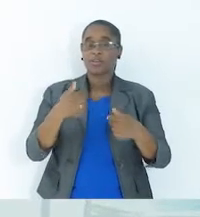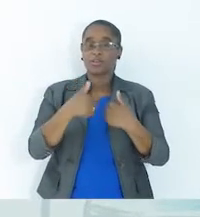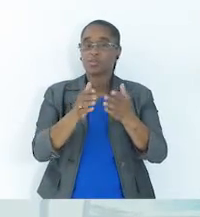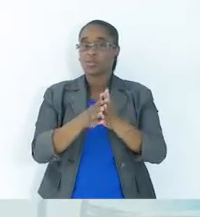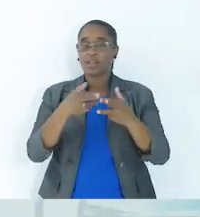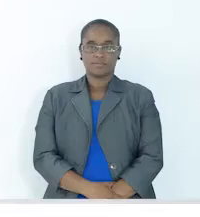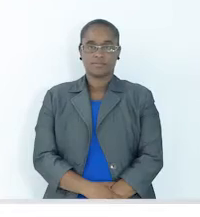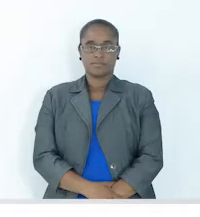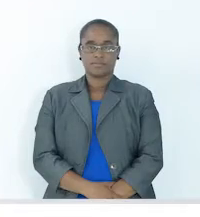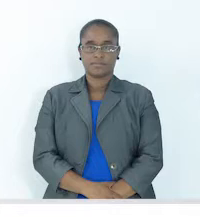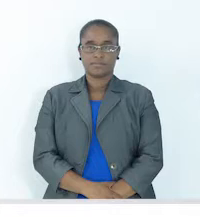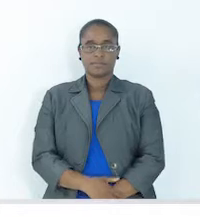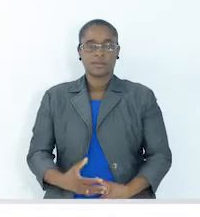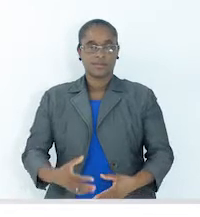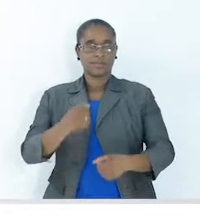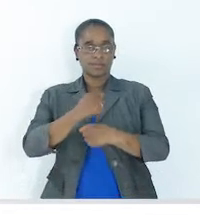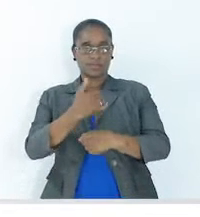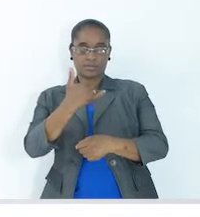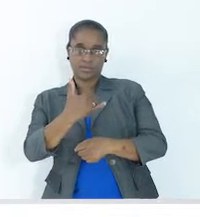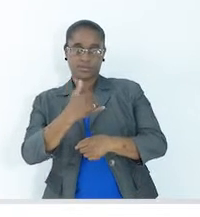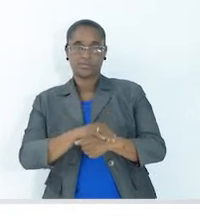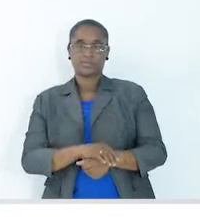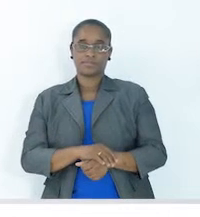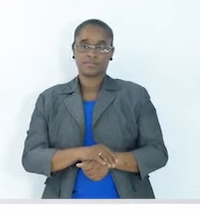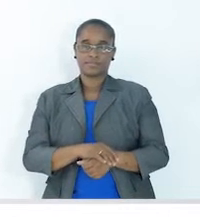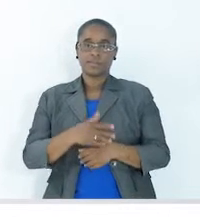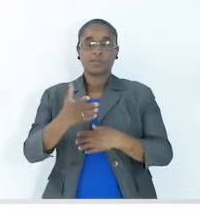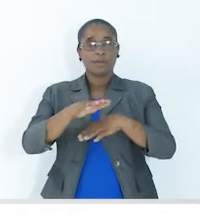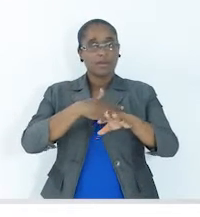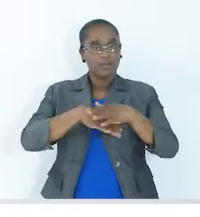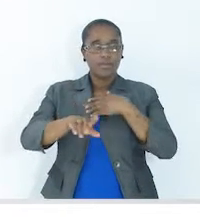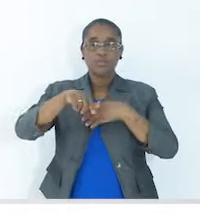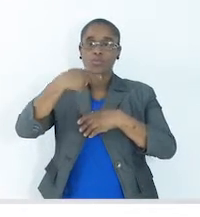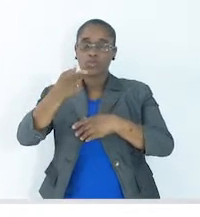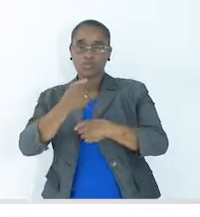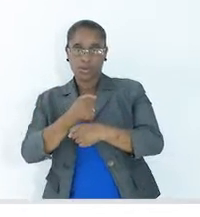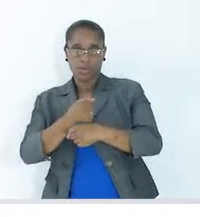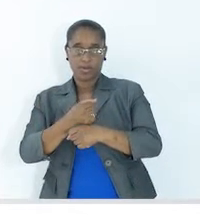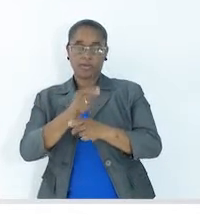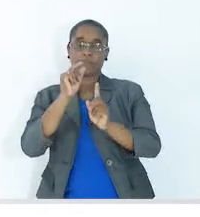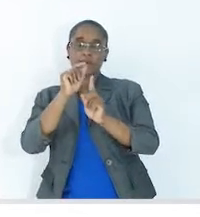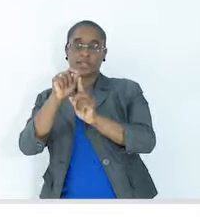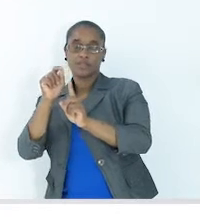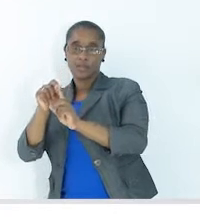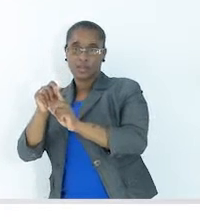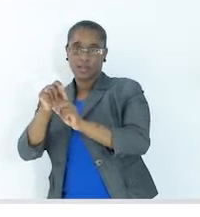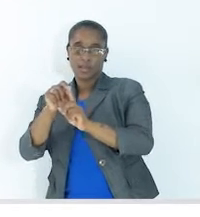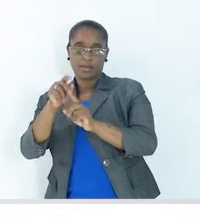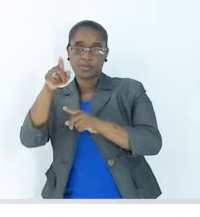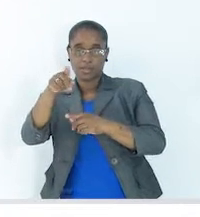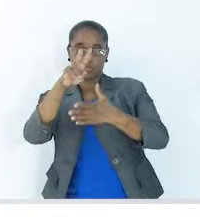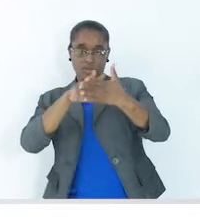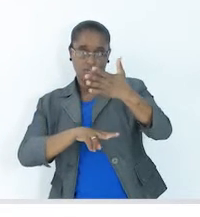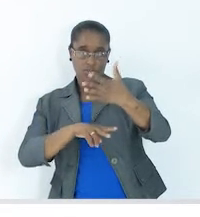nessa produção. O exercício 2 pede para fazeres um outro trabalho que é identificar nele o